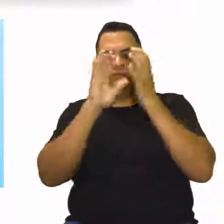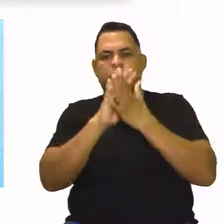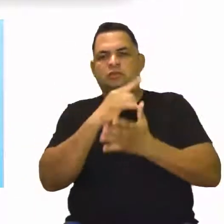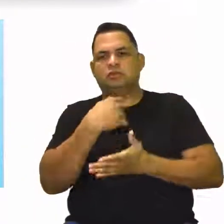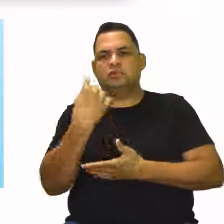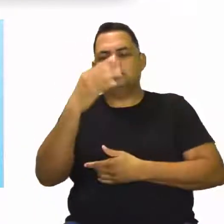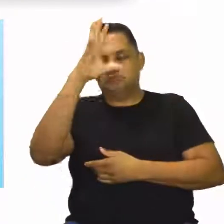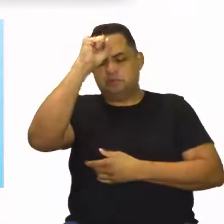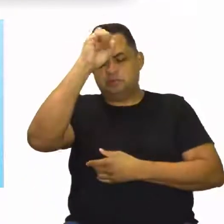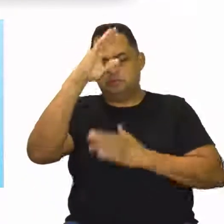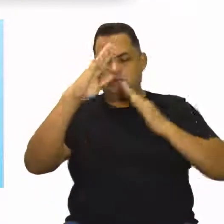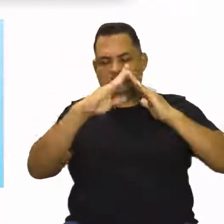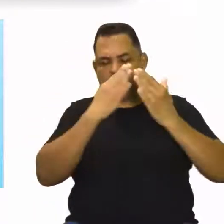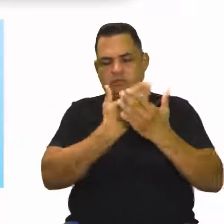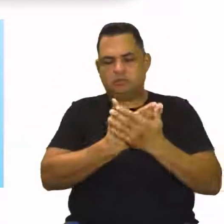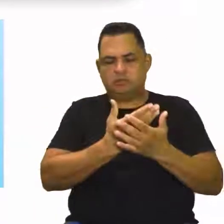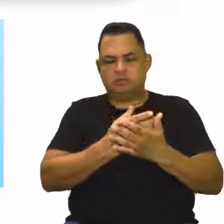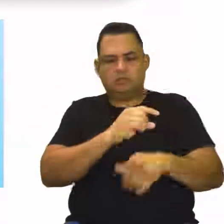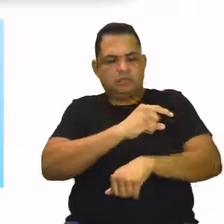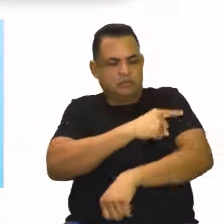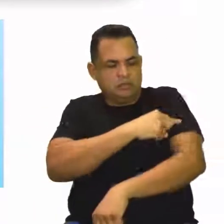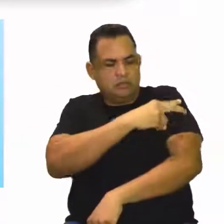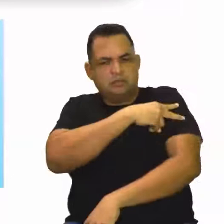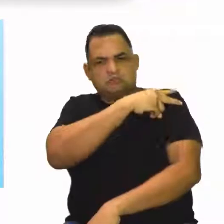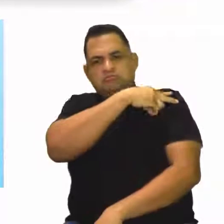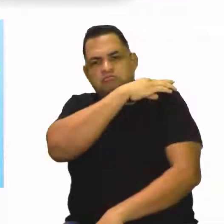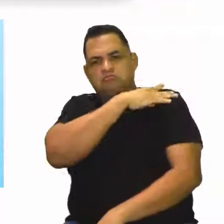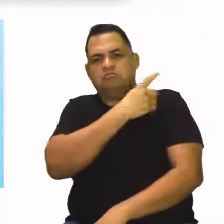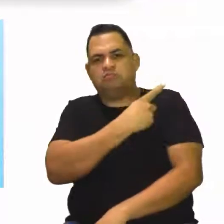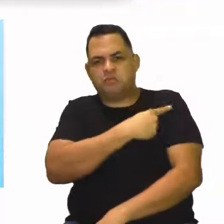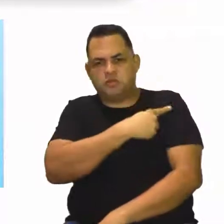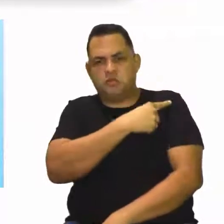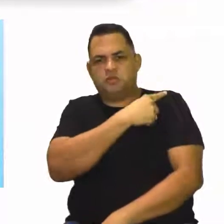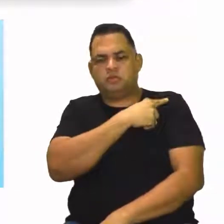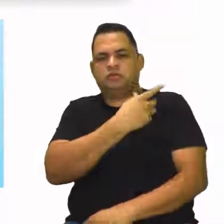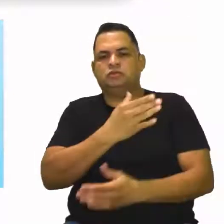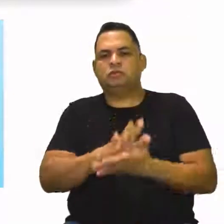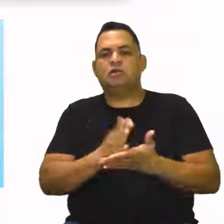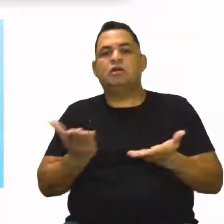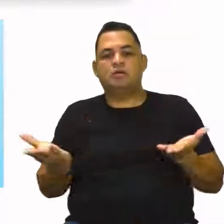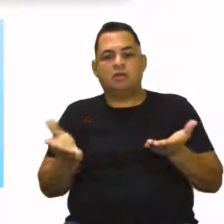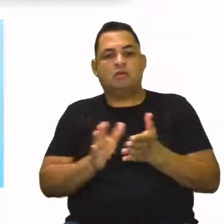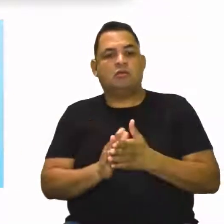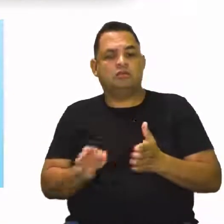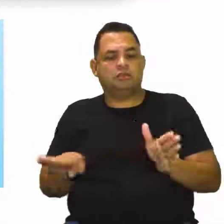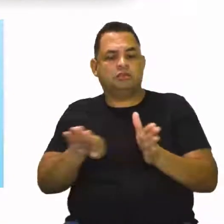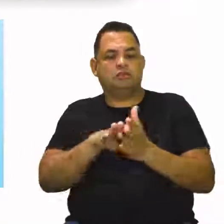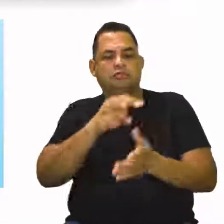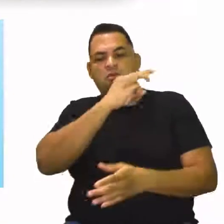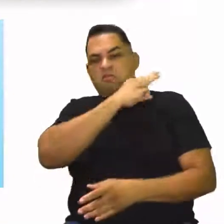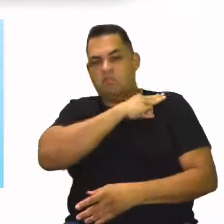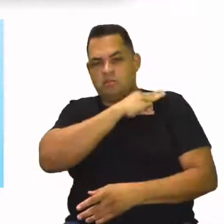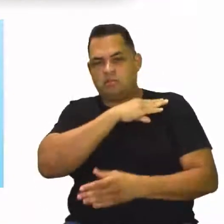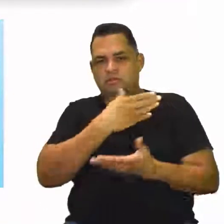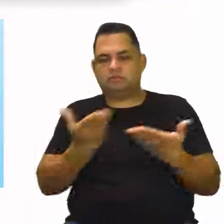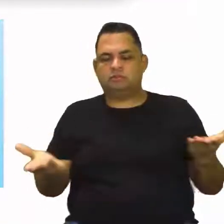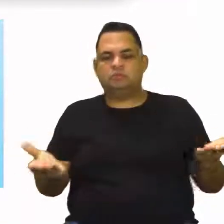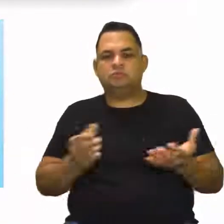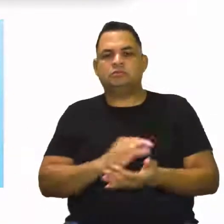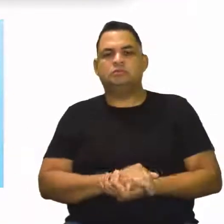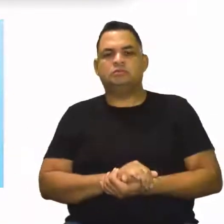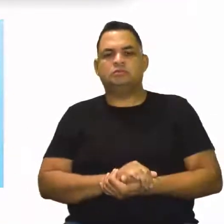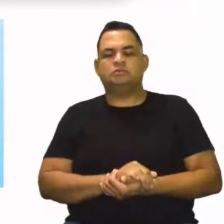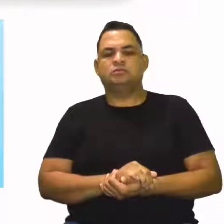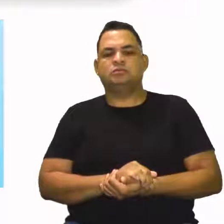lá na escola, no ensino infantil, no ensino fundamental 1, fundamental 2 e chegamos ao médio, né? Esse incentivo aqui para vocês